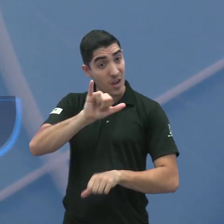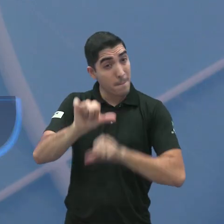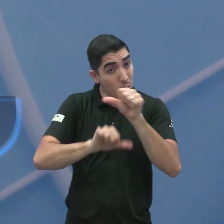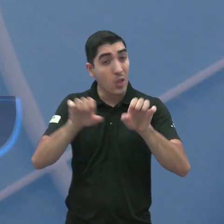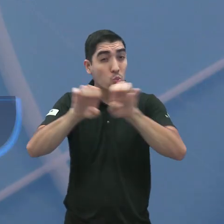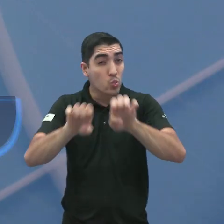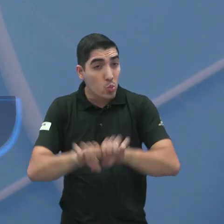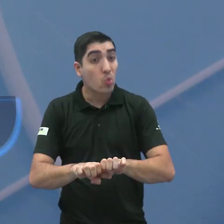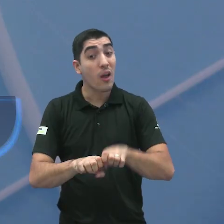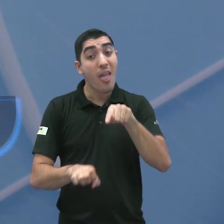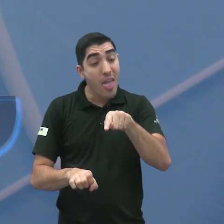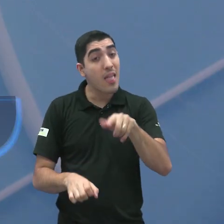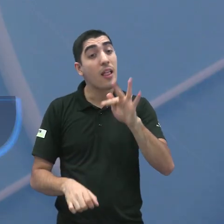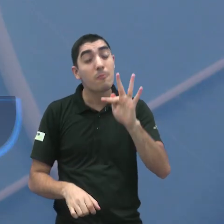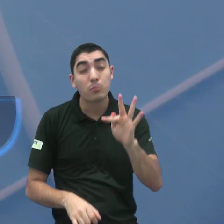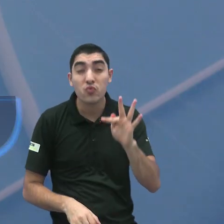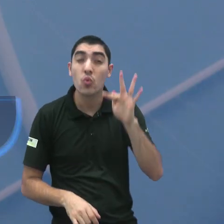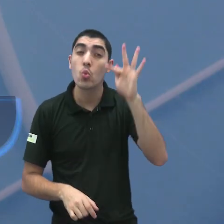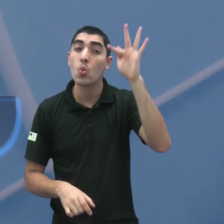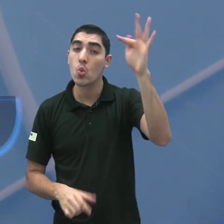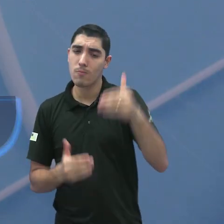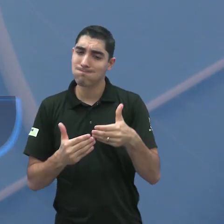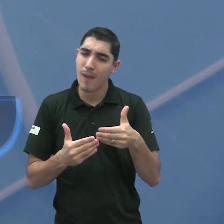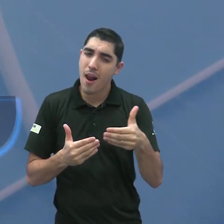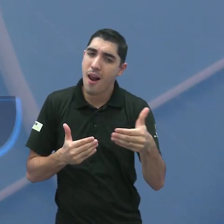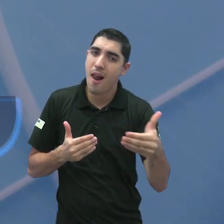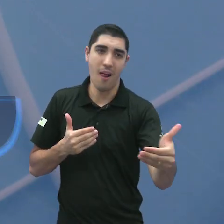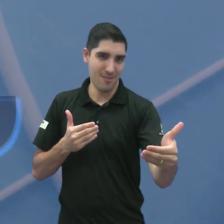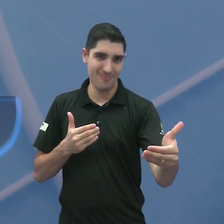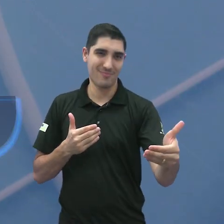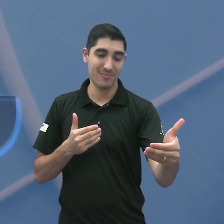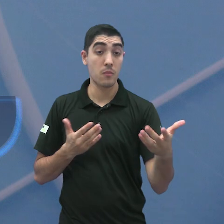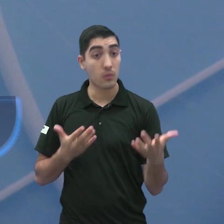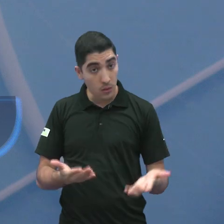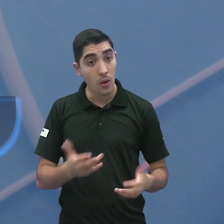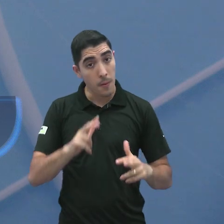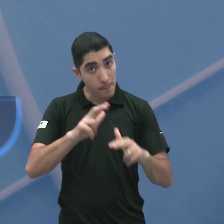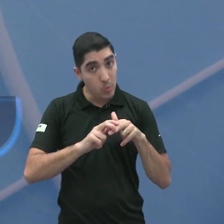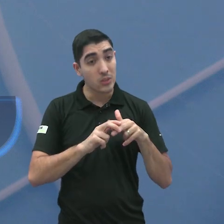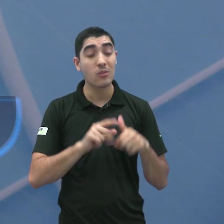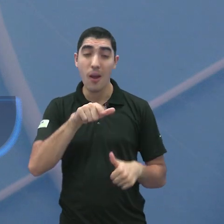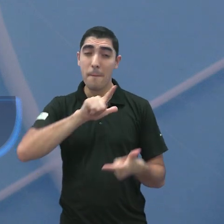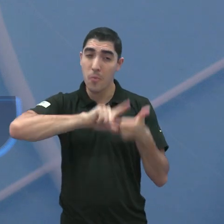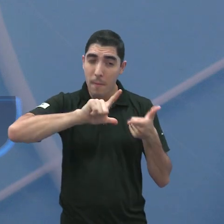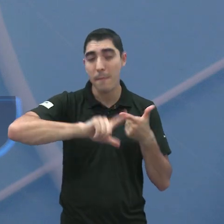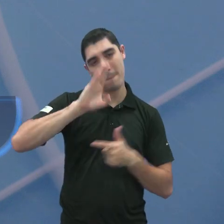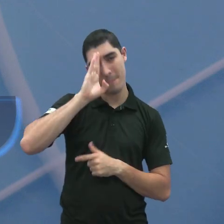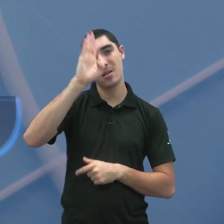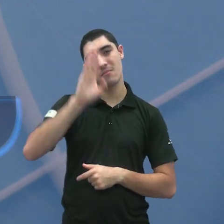demanda pensamentos e planejamento a longo prazo. Então, eu acho que isso é um grande